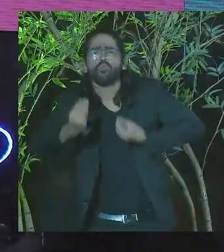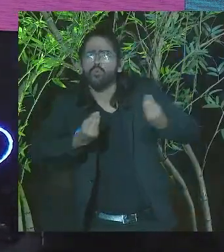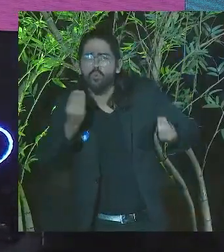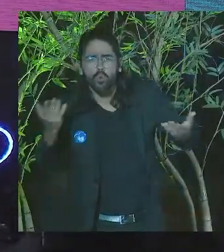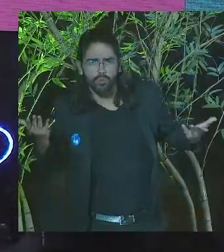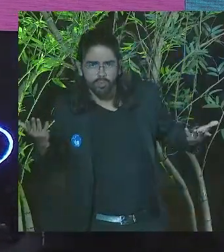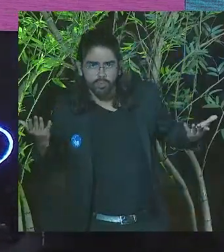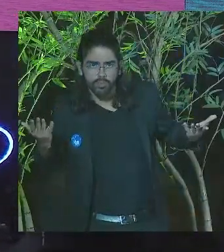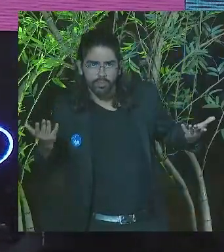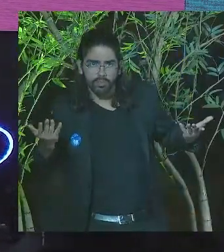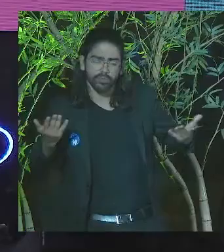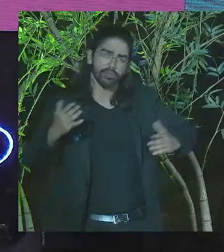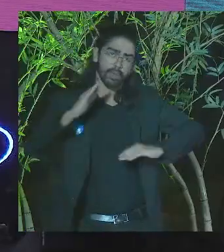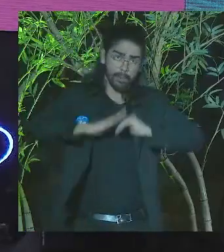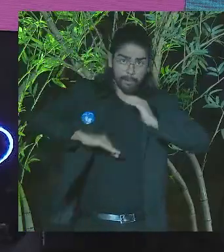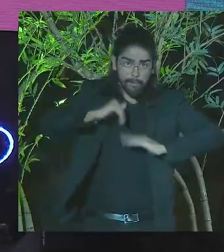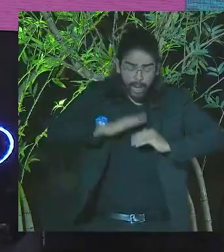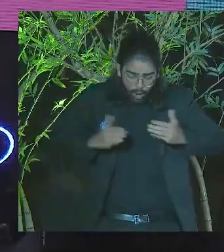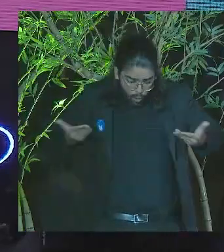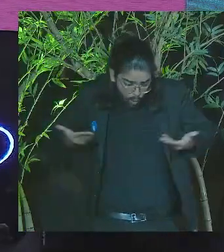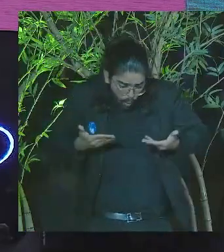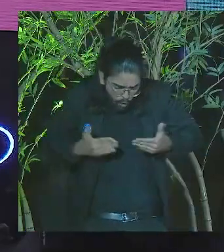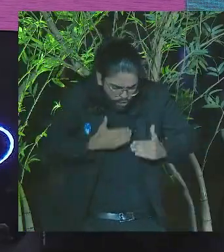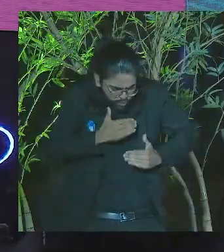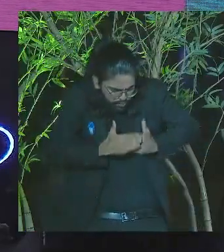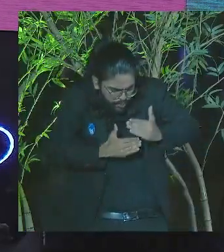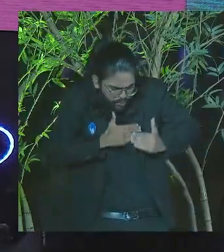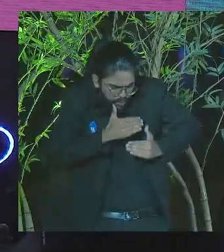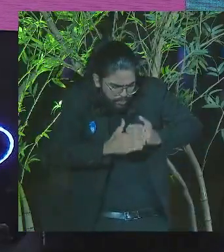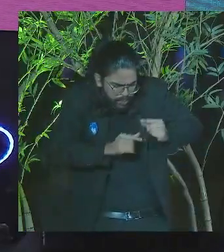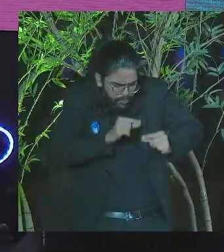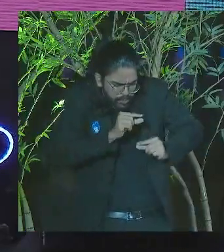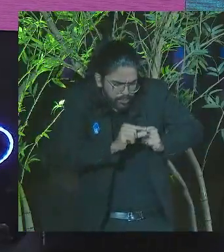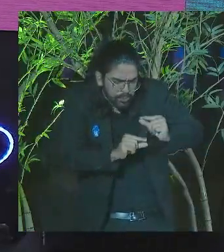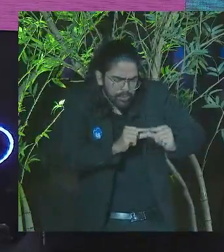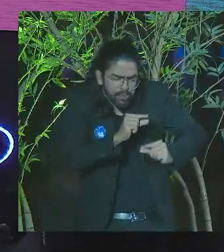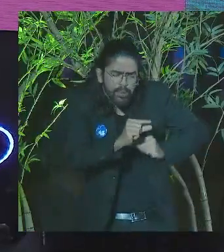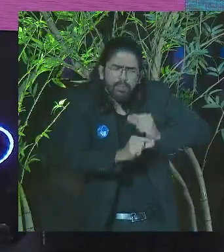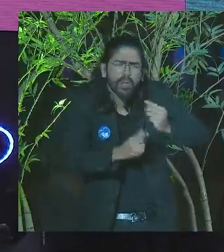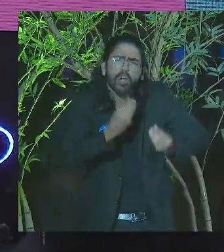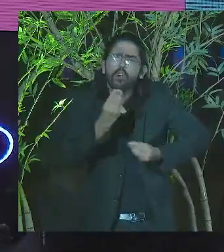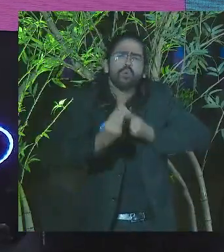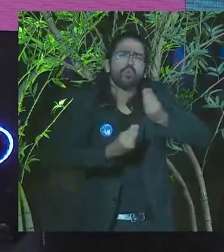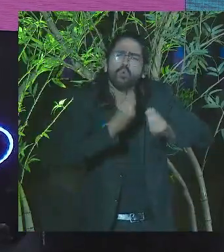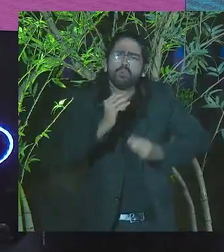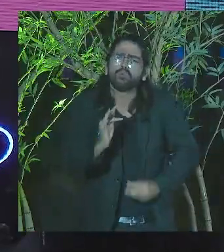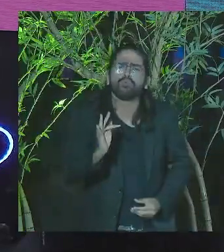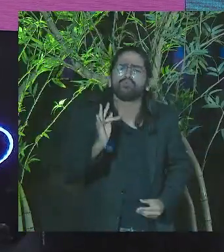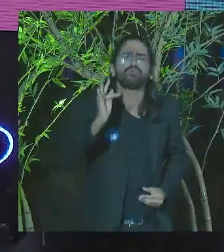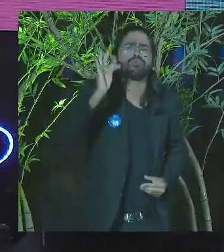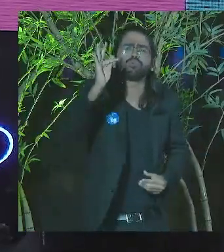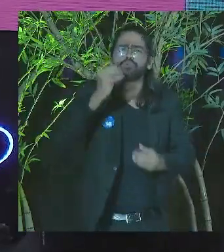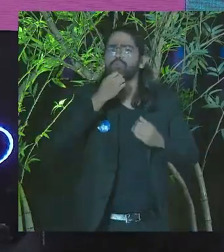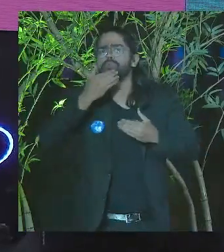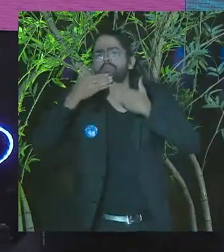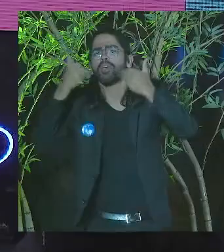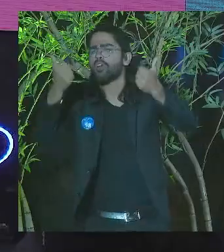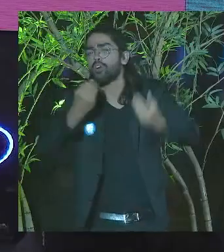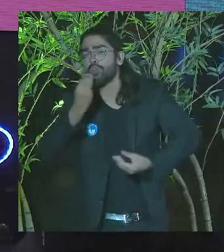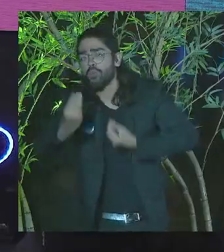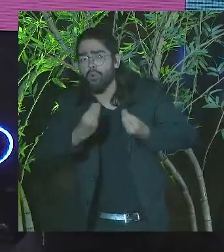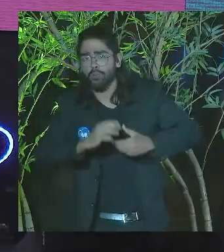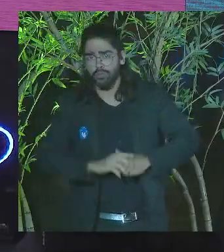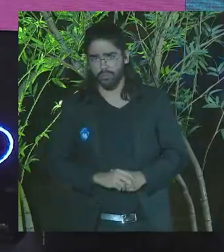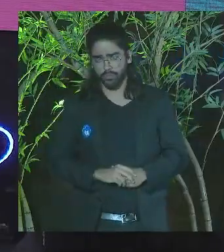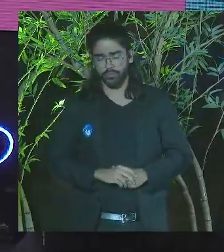partir da microação que você tem no seu cotidiano e o quanto que esse futuro vale a pena ser vivido.